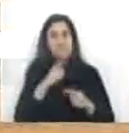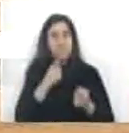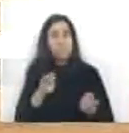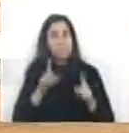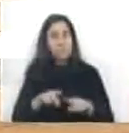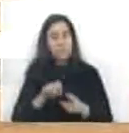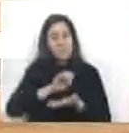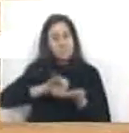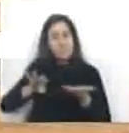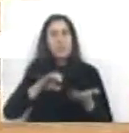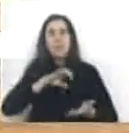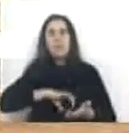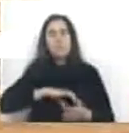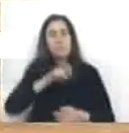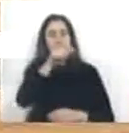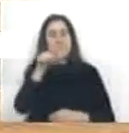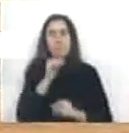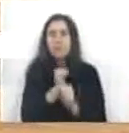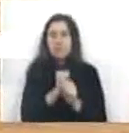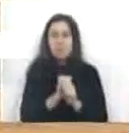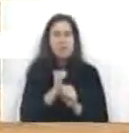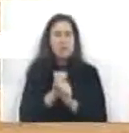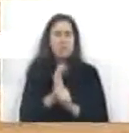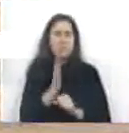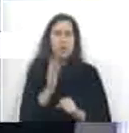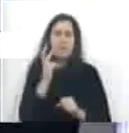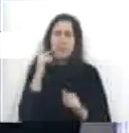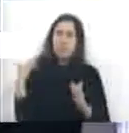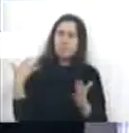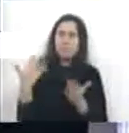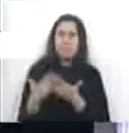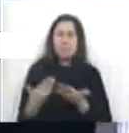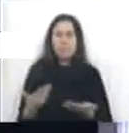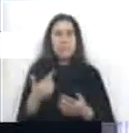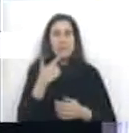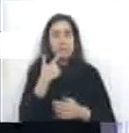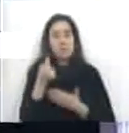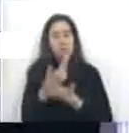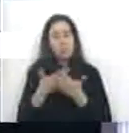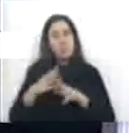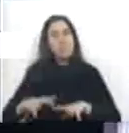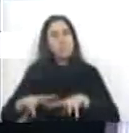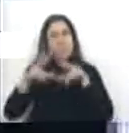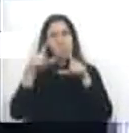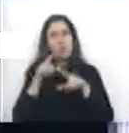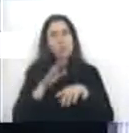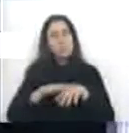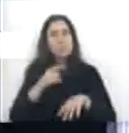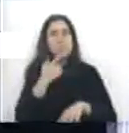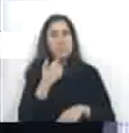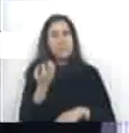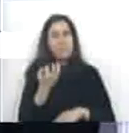Recuperar rendimentos de quem trabalha e trabalhou toda a vida é recuperar economia, é por isso